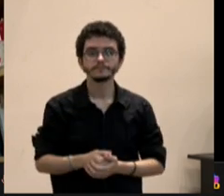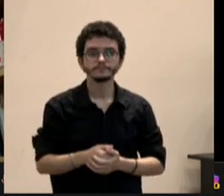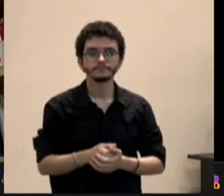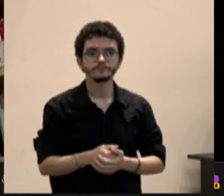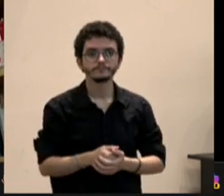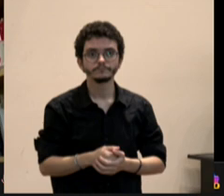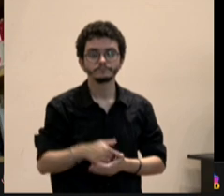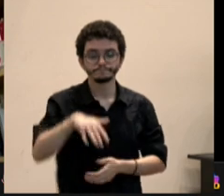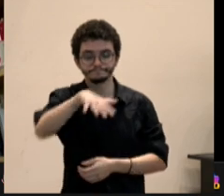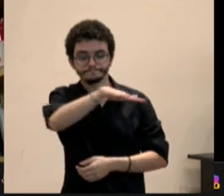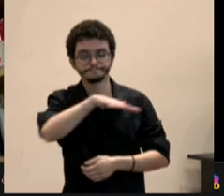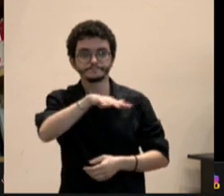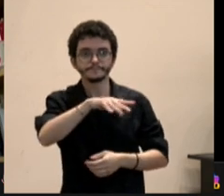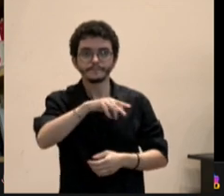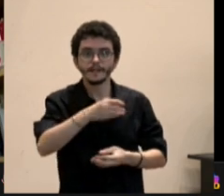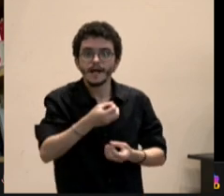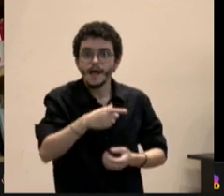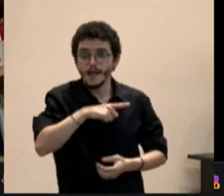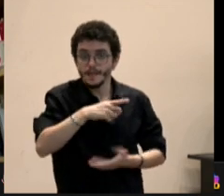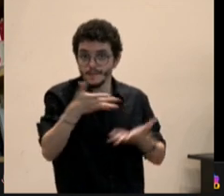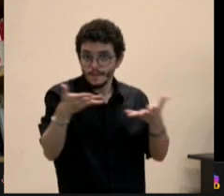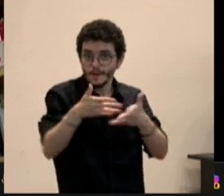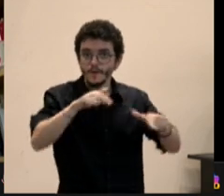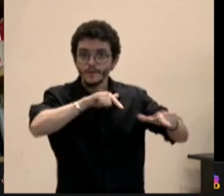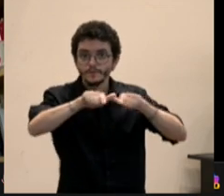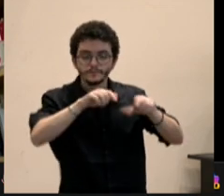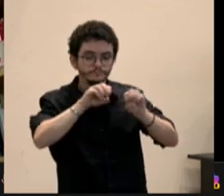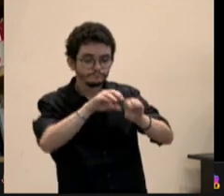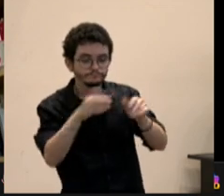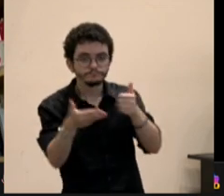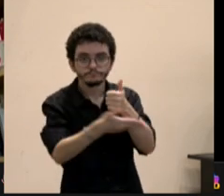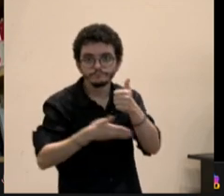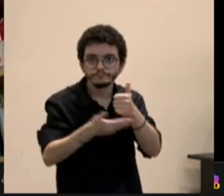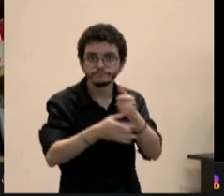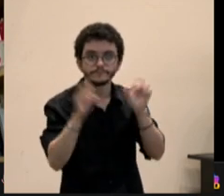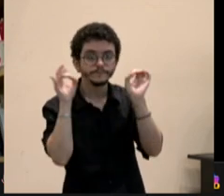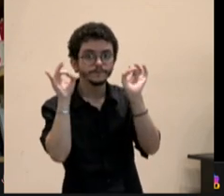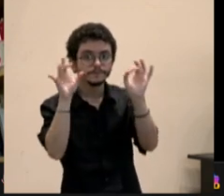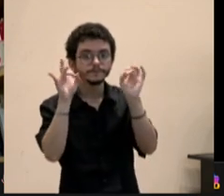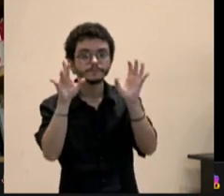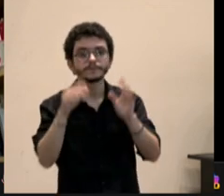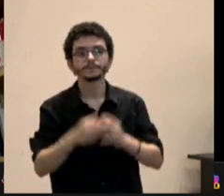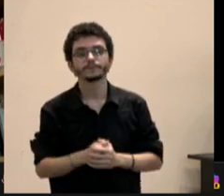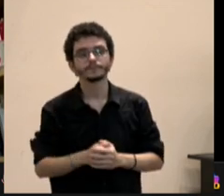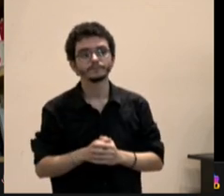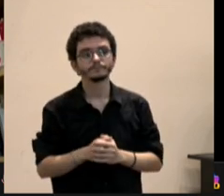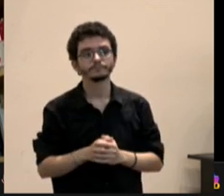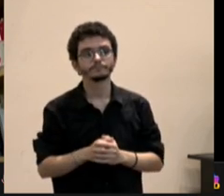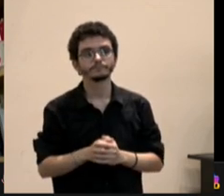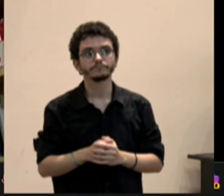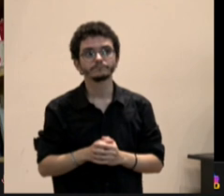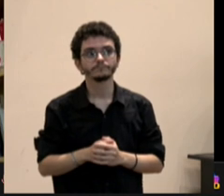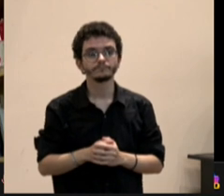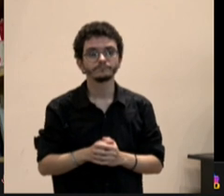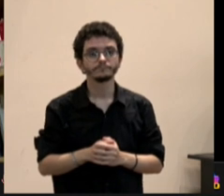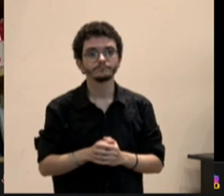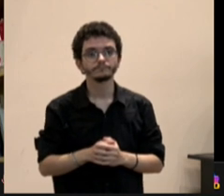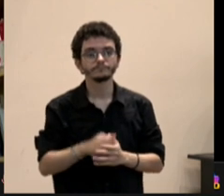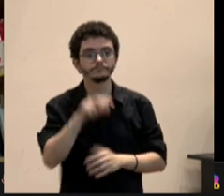em que se dá hoje o trabalho na educação básica, em especial e olharmos para